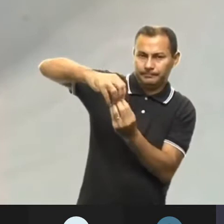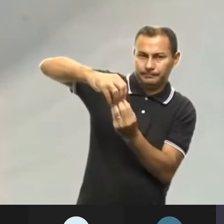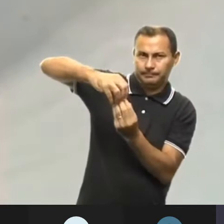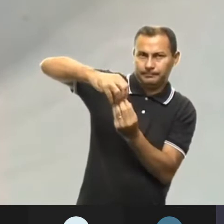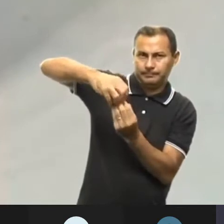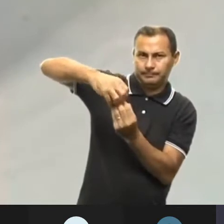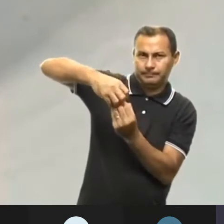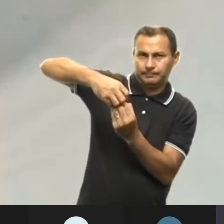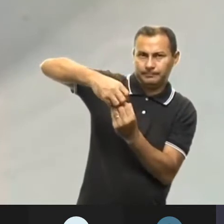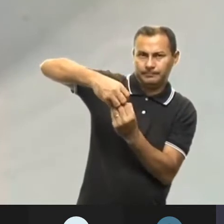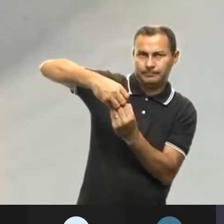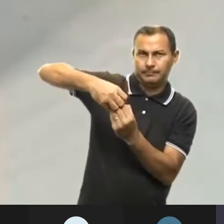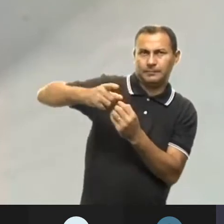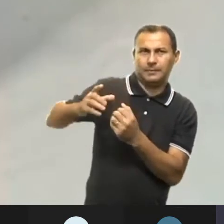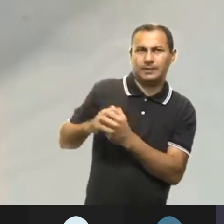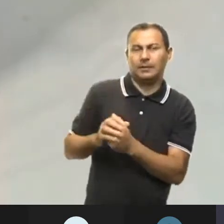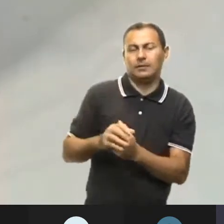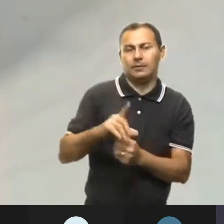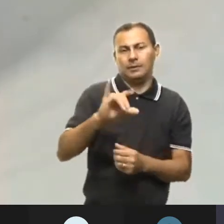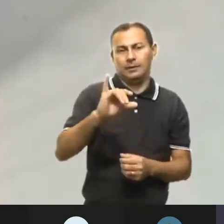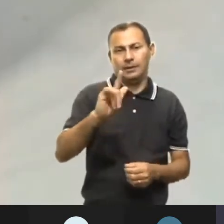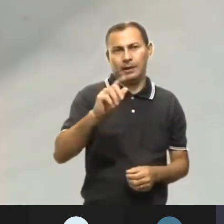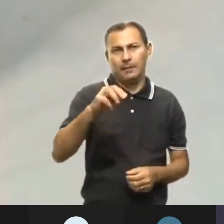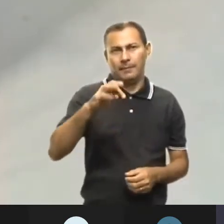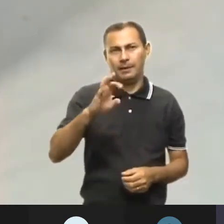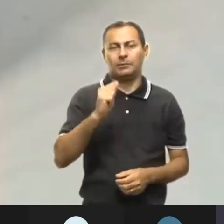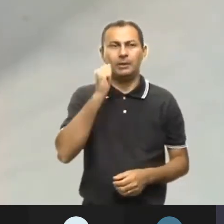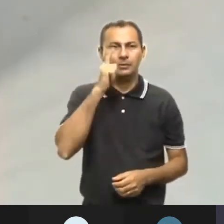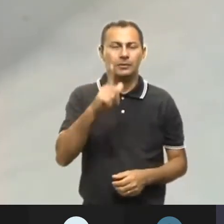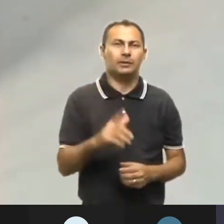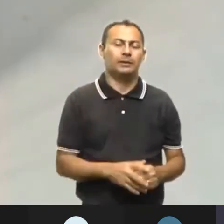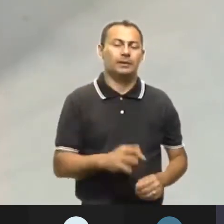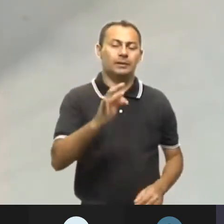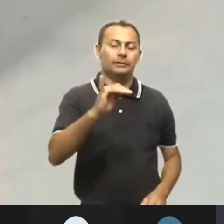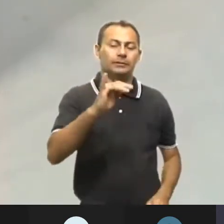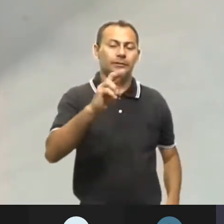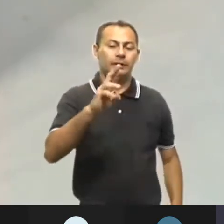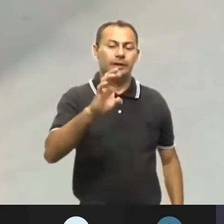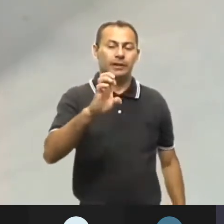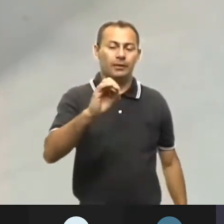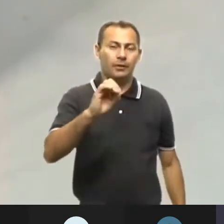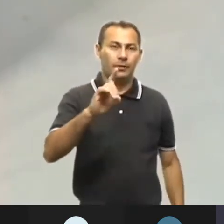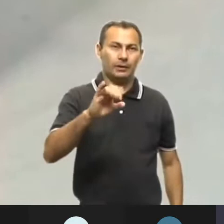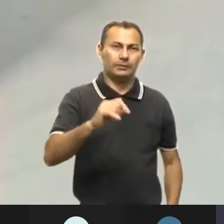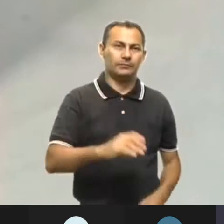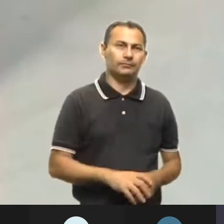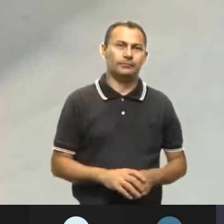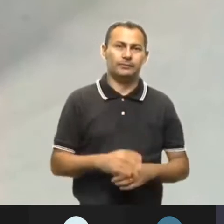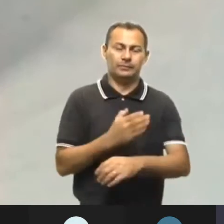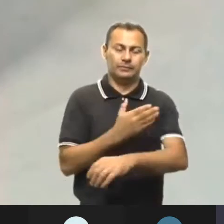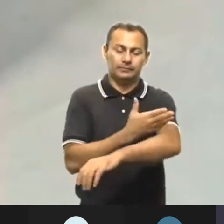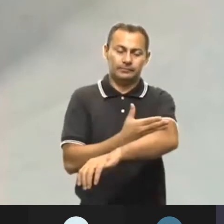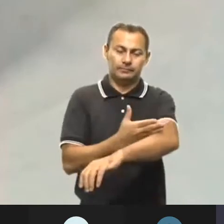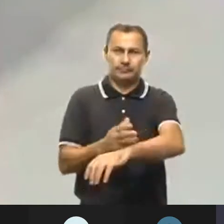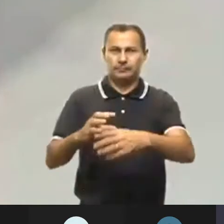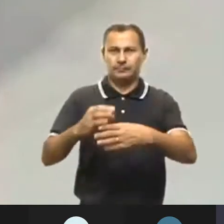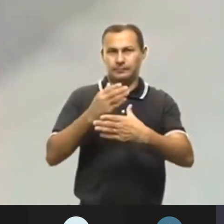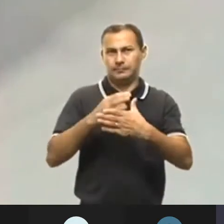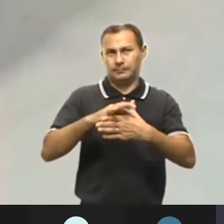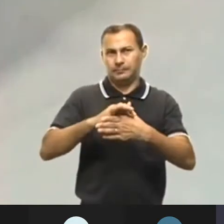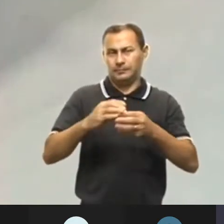que nós vimos aqui, né, que é o ligamento que nós chamamos de tireoide. Aí é a nossa cartilagem